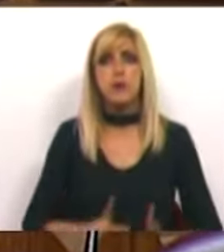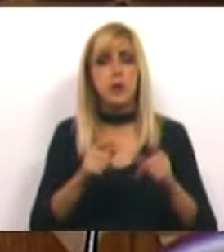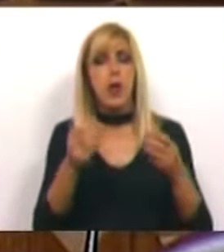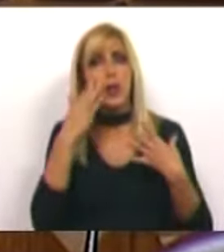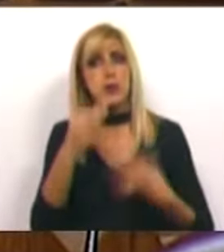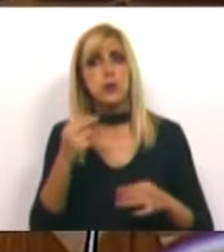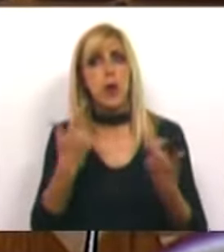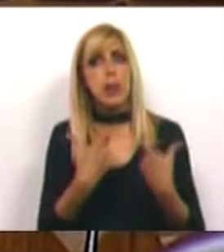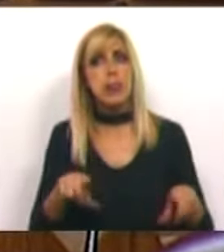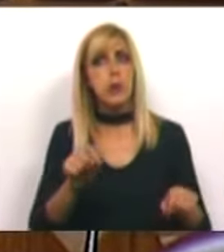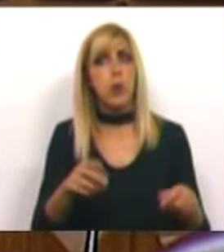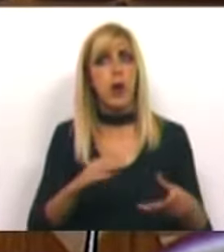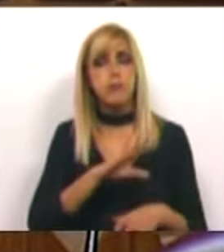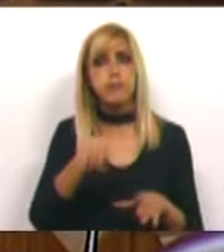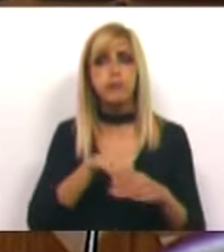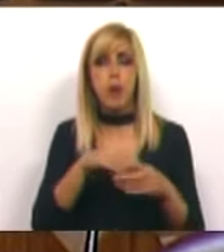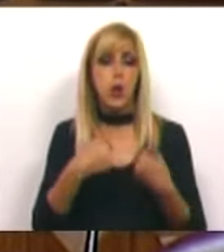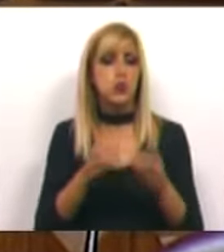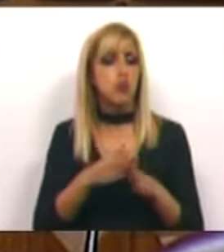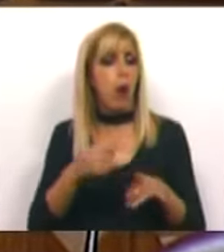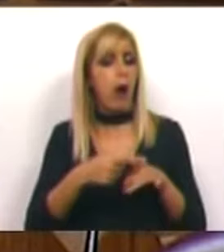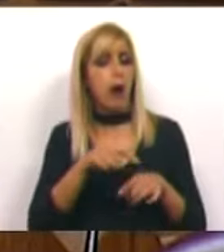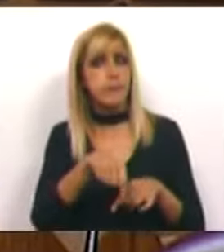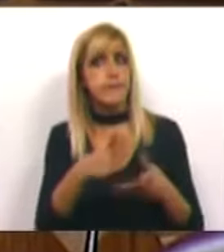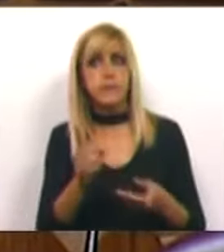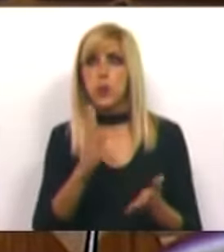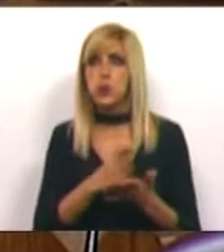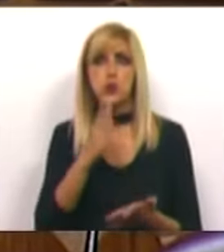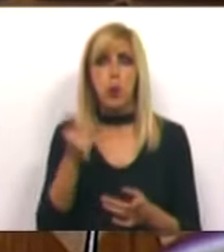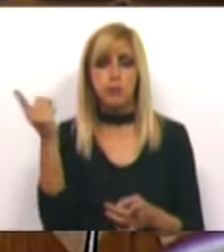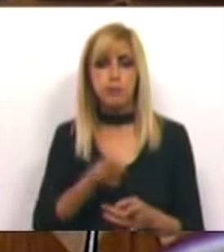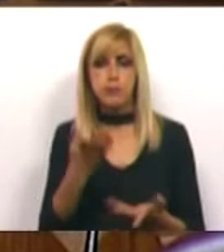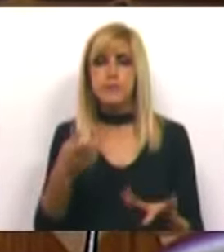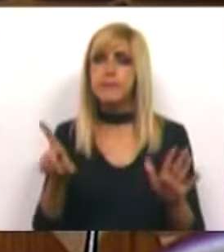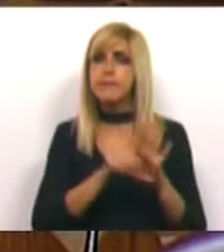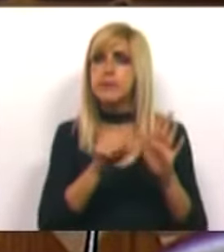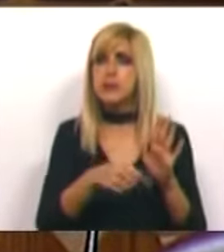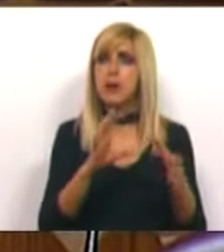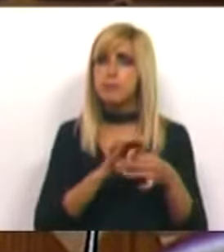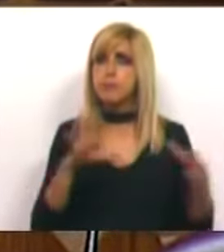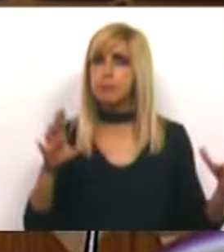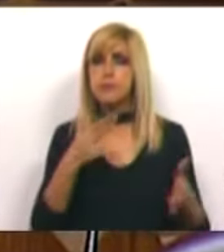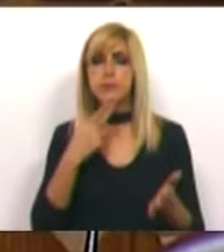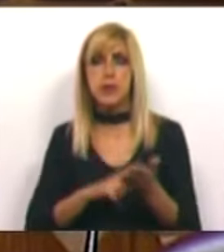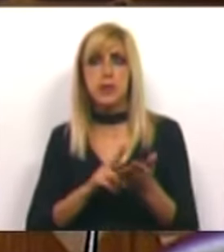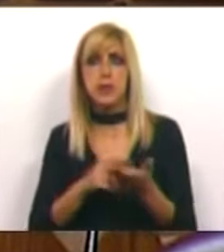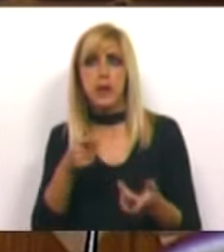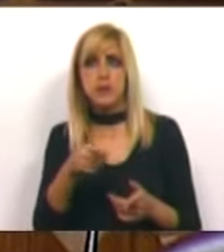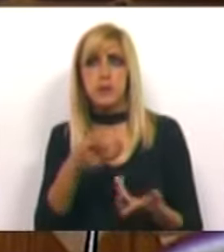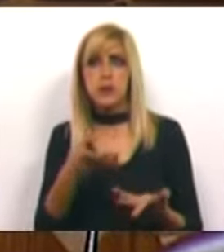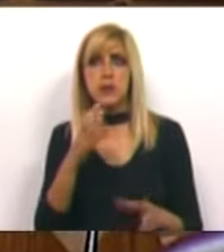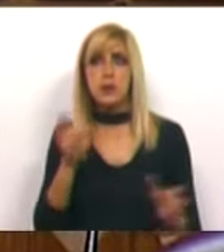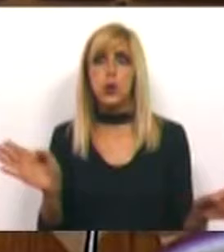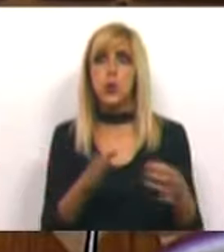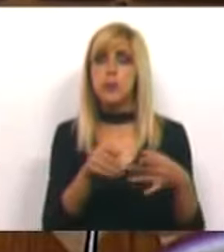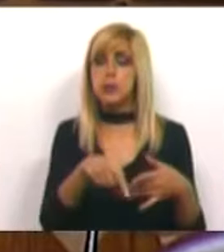língua, envolvendo todos os interessados, e não por via de imposições legislativas desligadas da realidade concreta e da